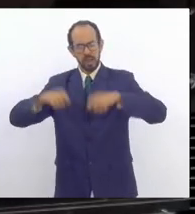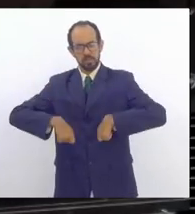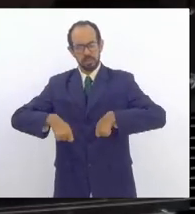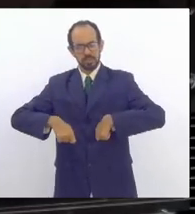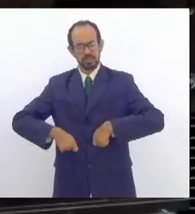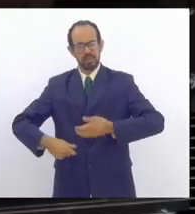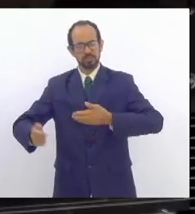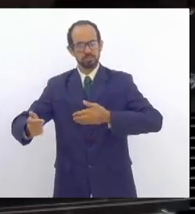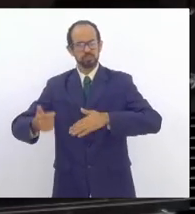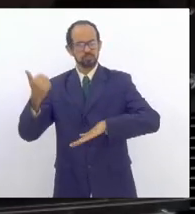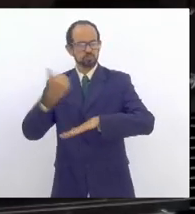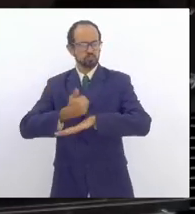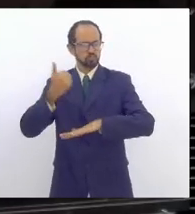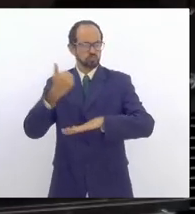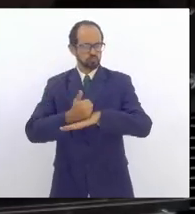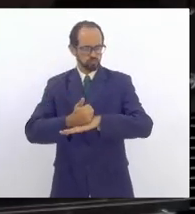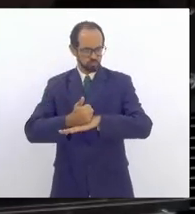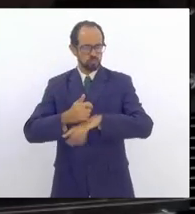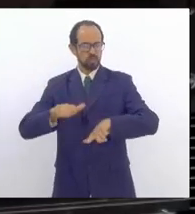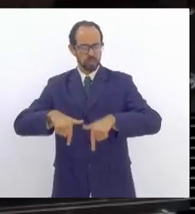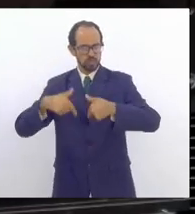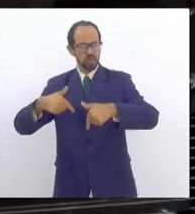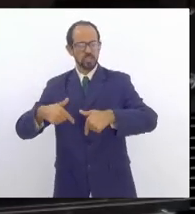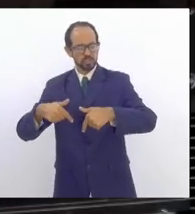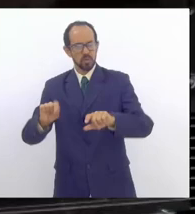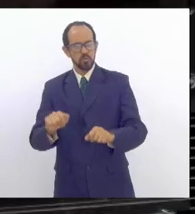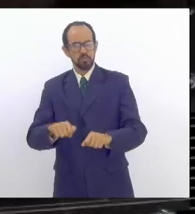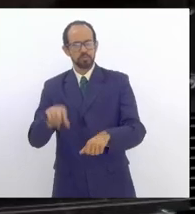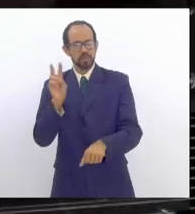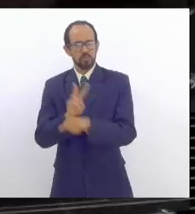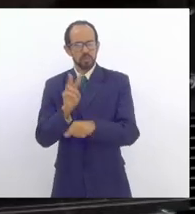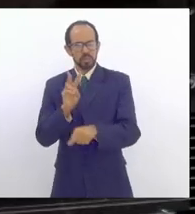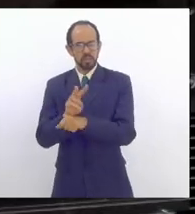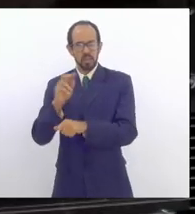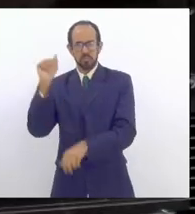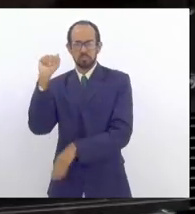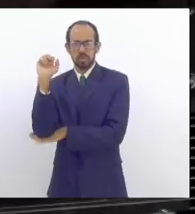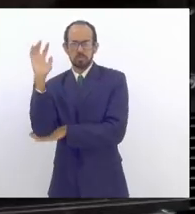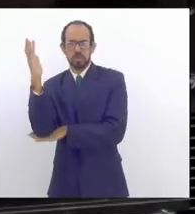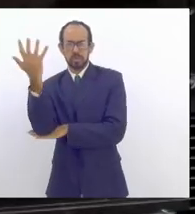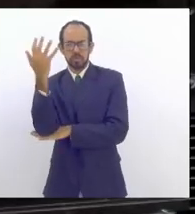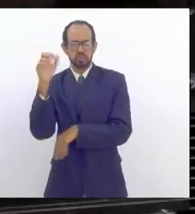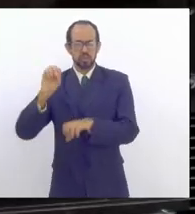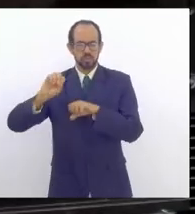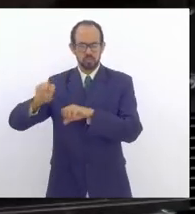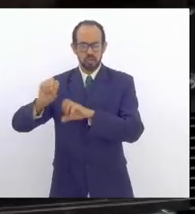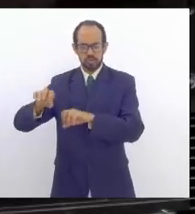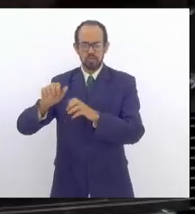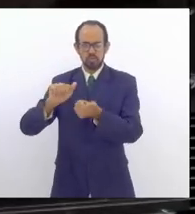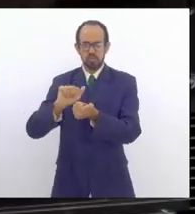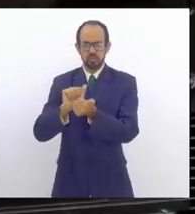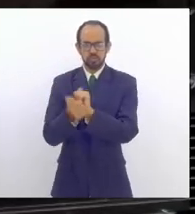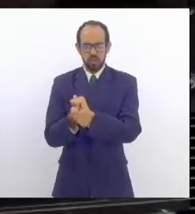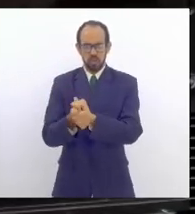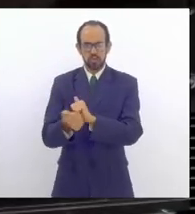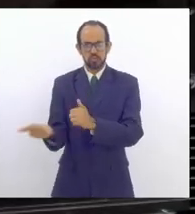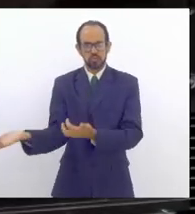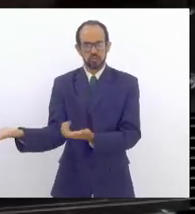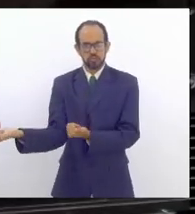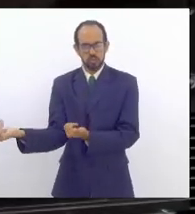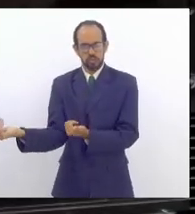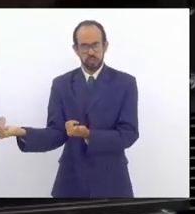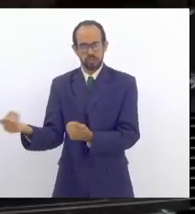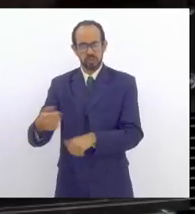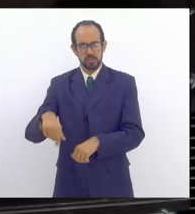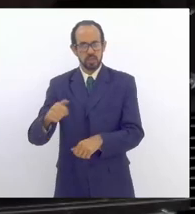dedicação. Seja na defesa do meio ambiente, da educação, do esporte e da juventude.